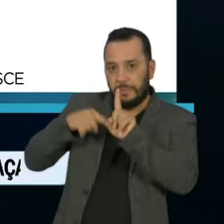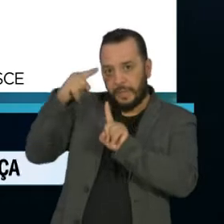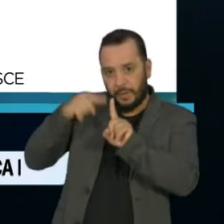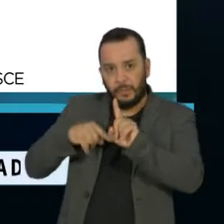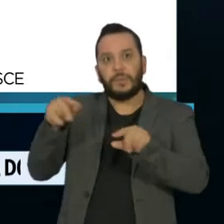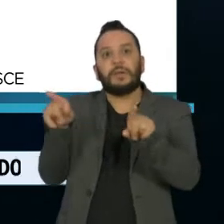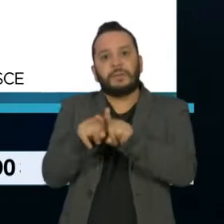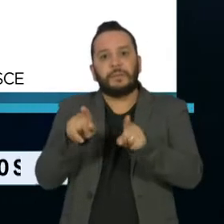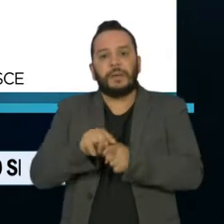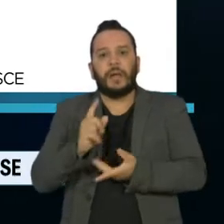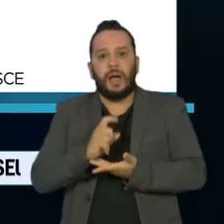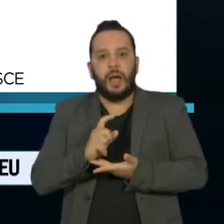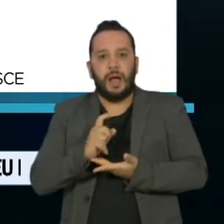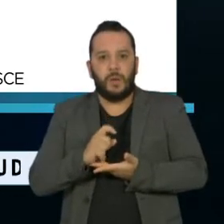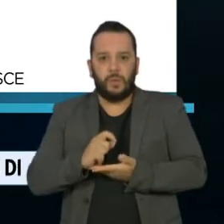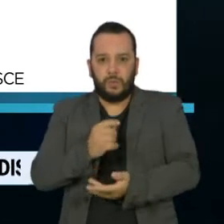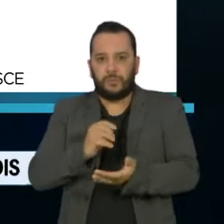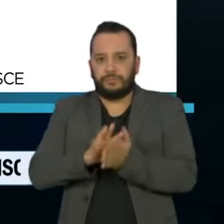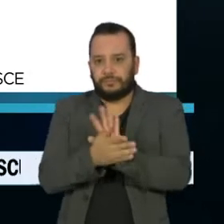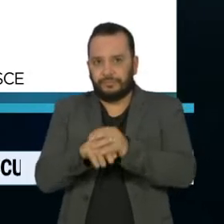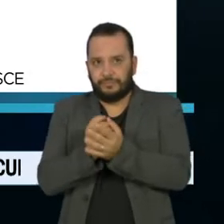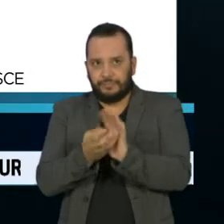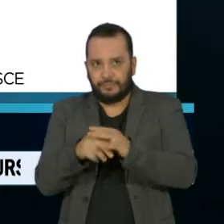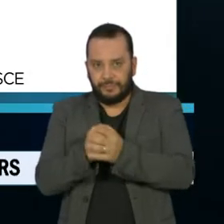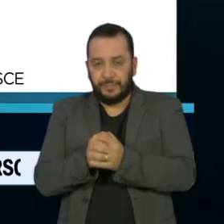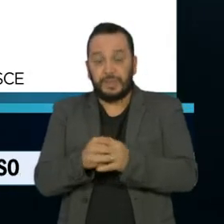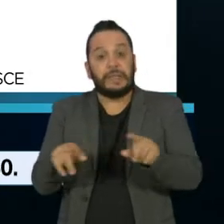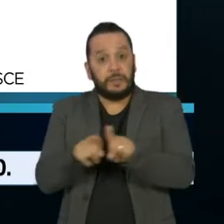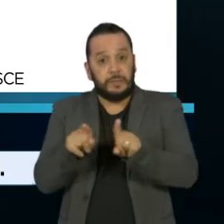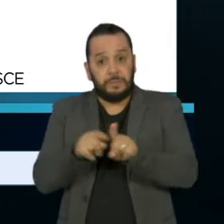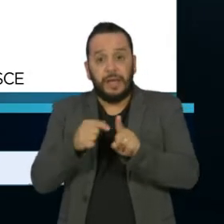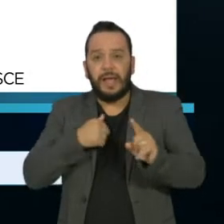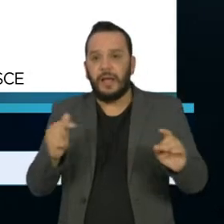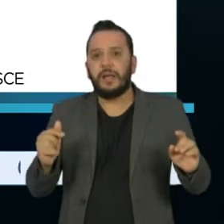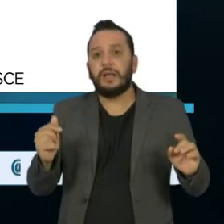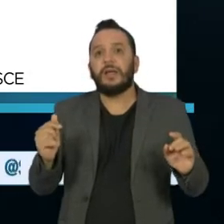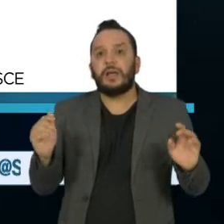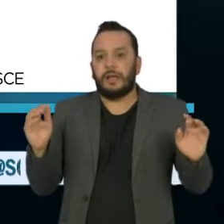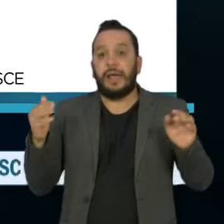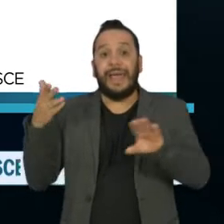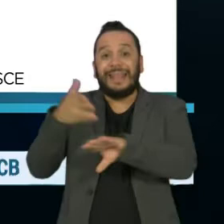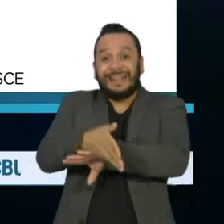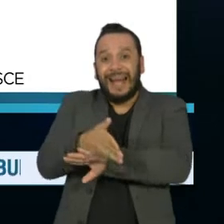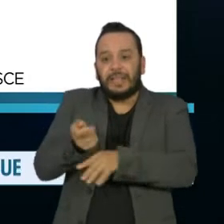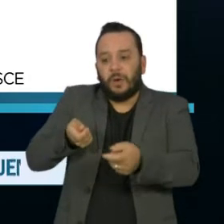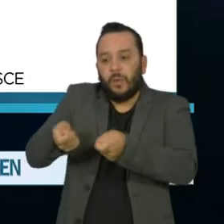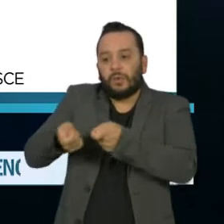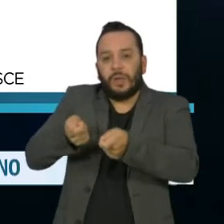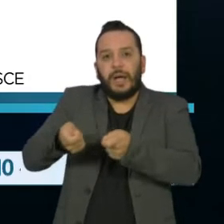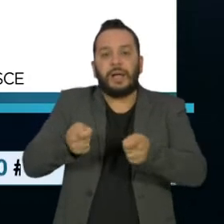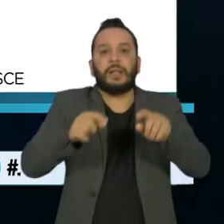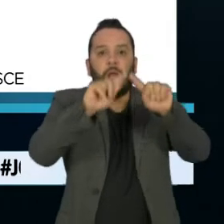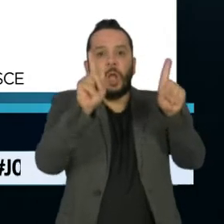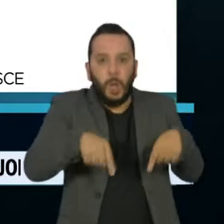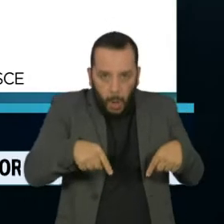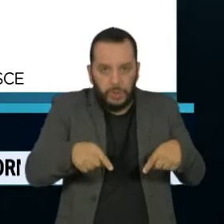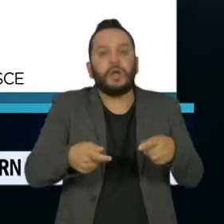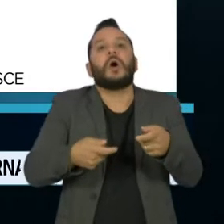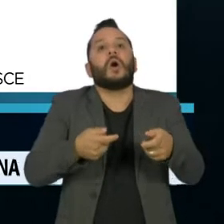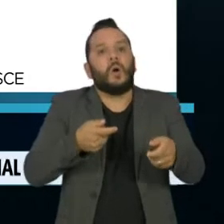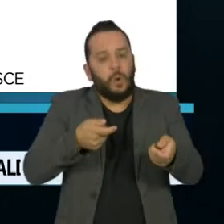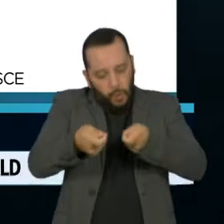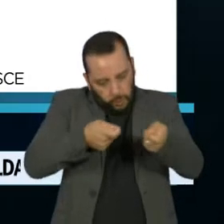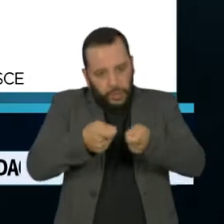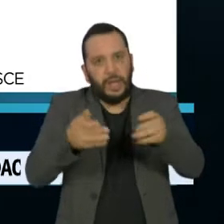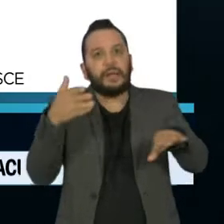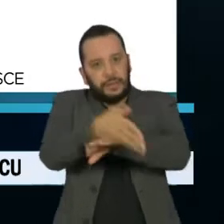disponibilização de álcool em gel o acesso deverá ser controlado nas áreas comuns e nas lojas respeitando a distância mínima e